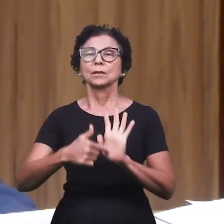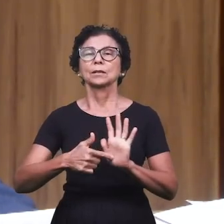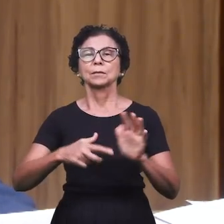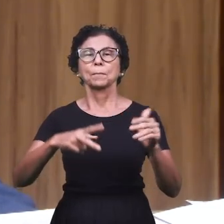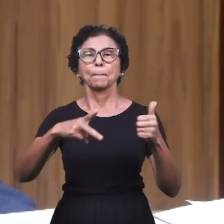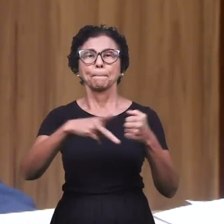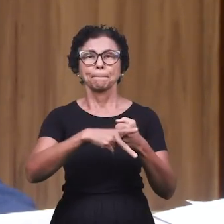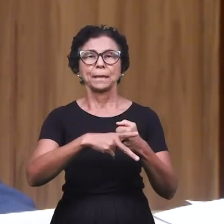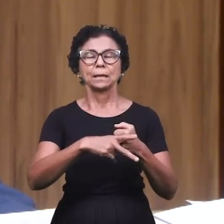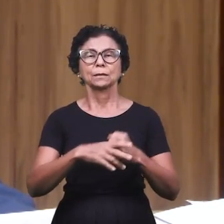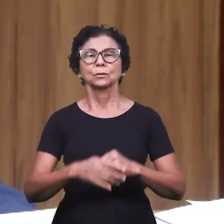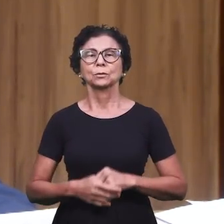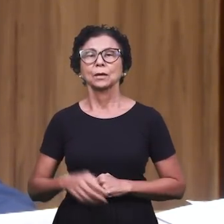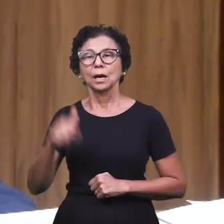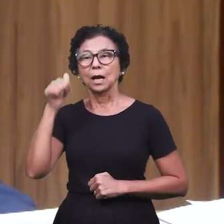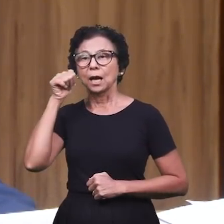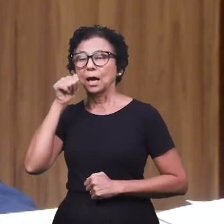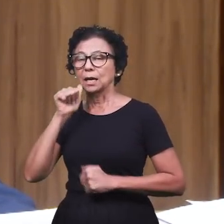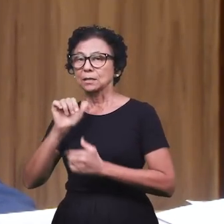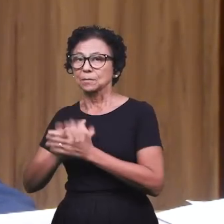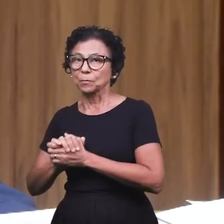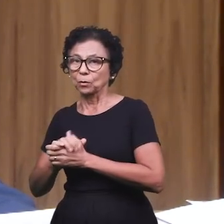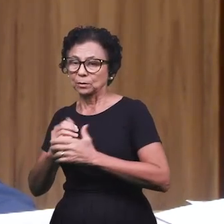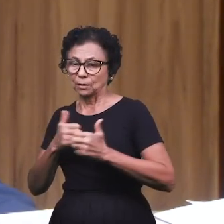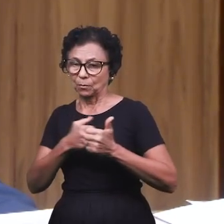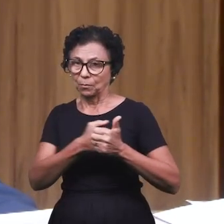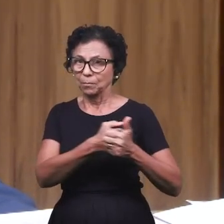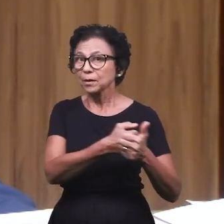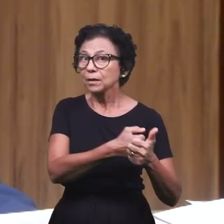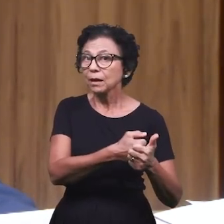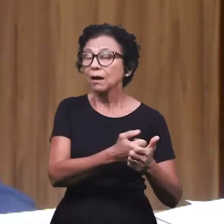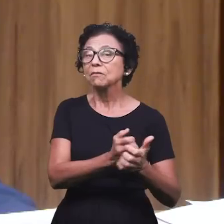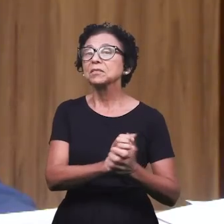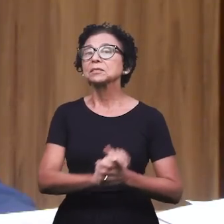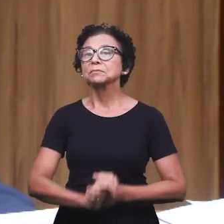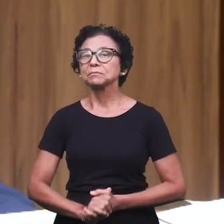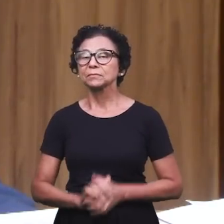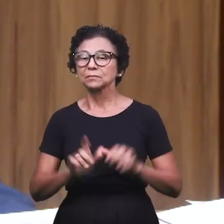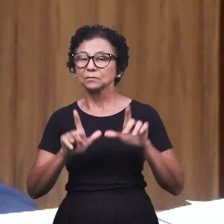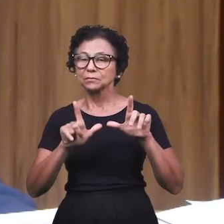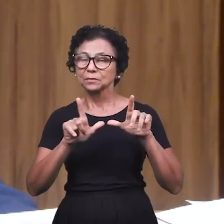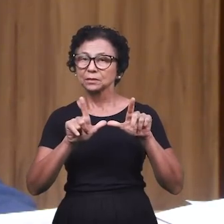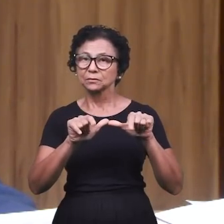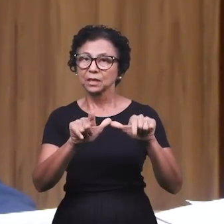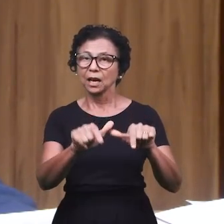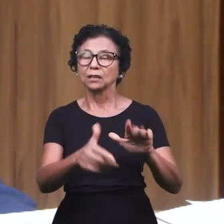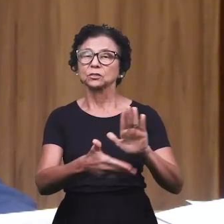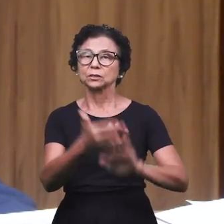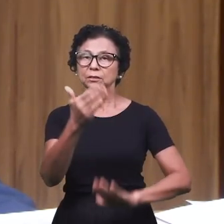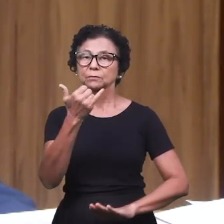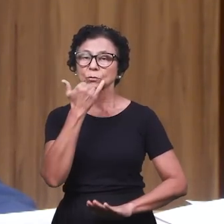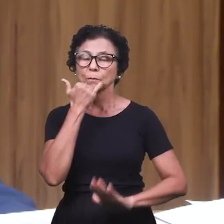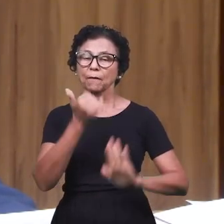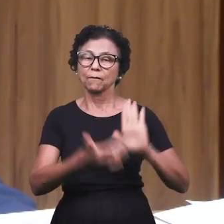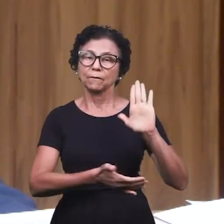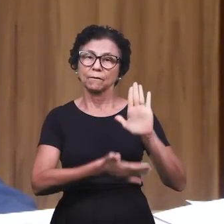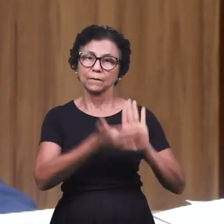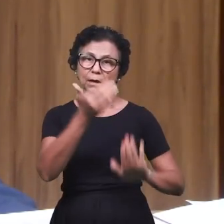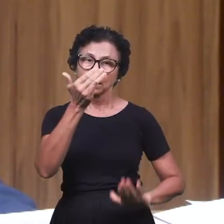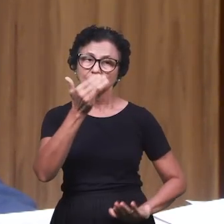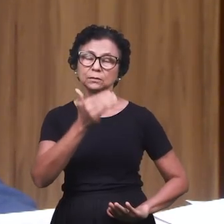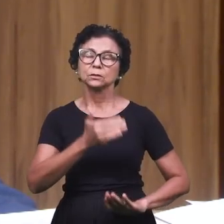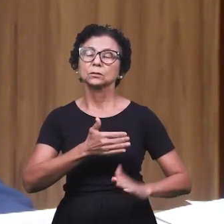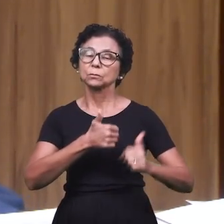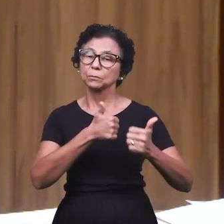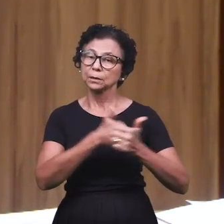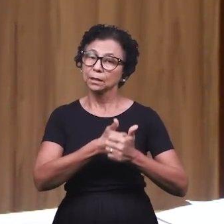a sua esposa acompanhava nas viagens deles, né? Interessante, a esposa dele acompanhava nas viagens. E isso é a